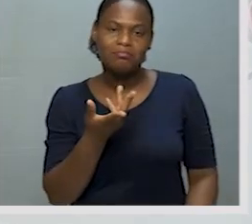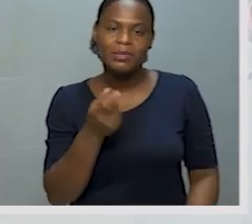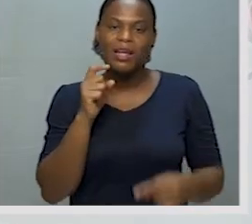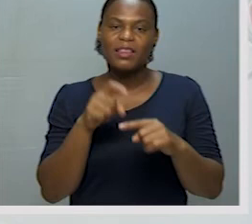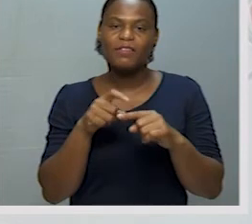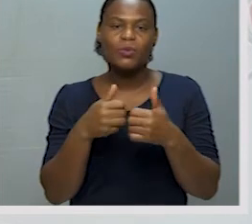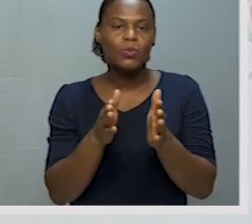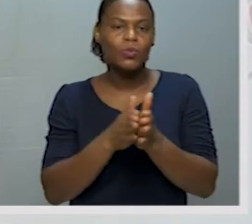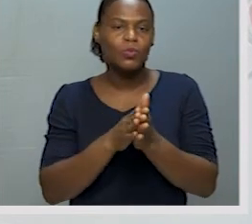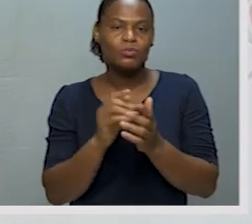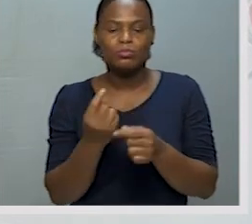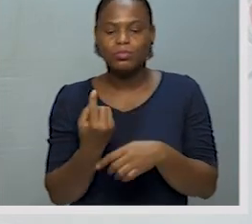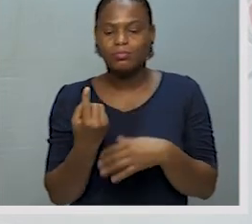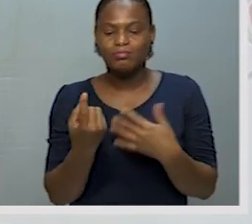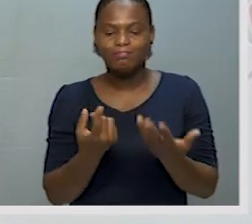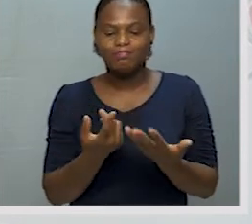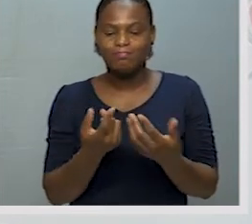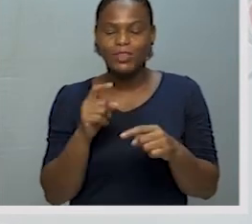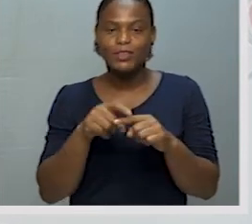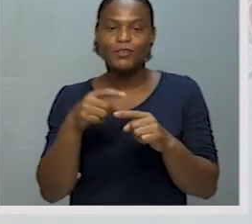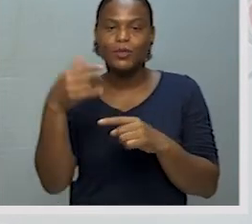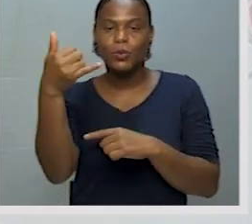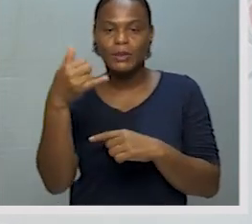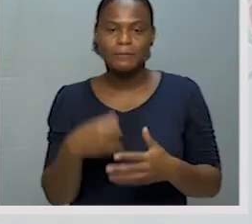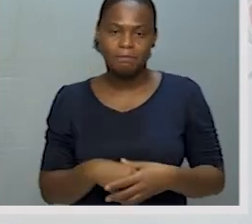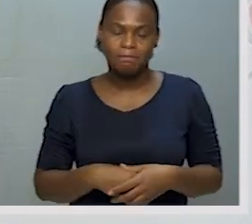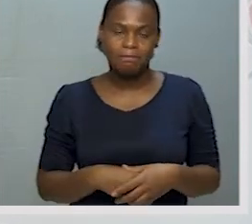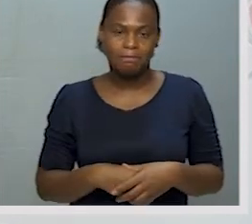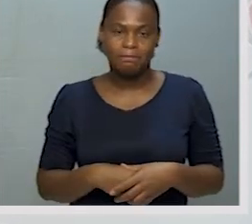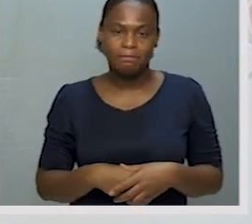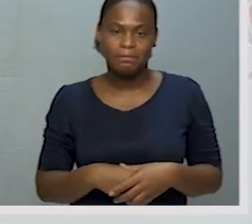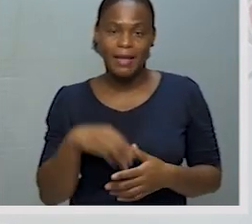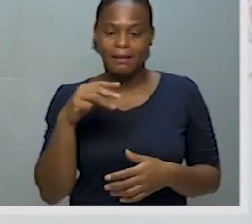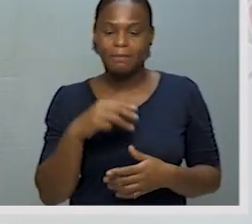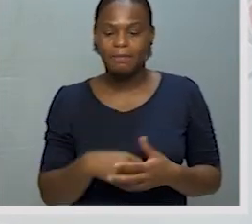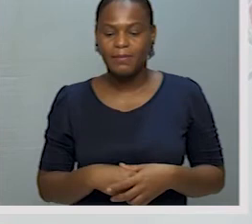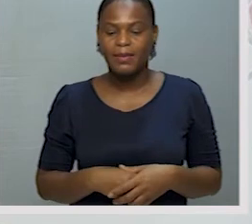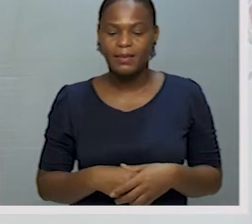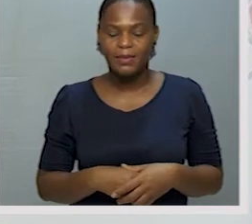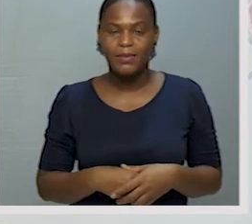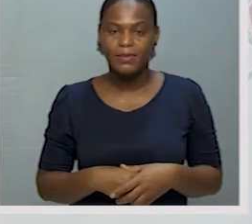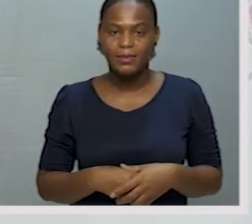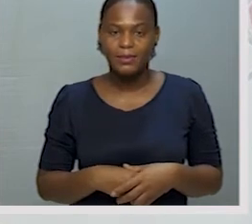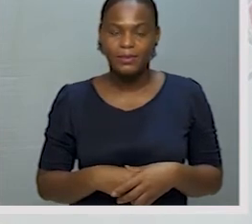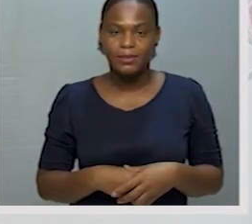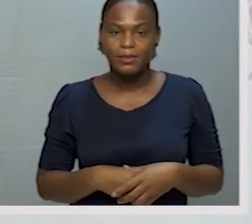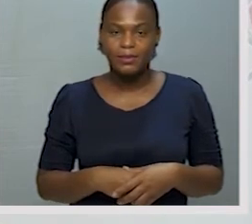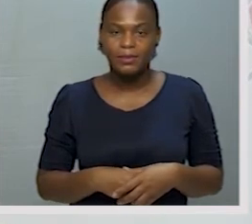fração dividindo tudo por 2, não é? Que é o MDC, neste